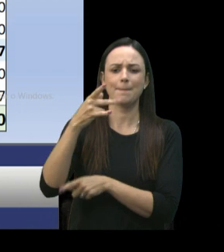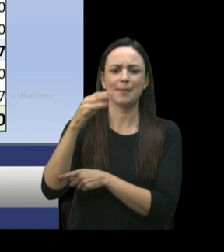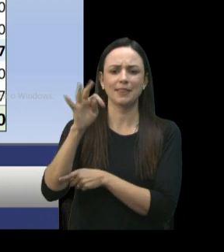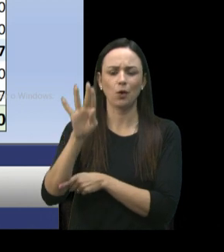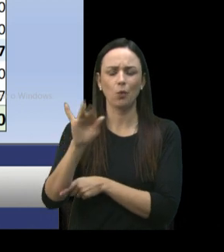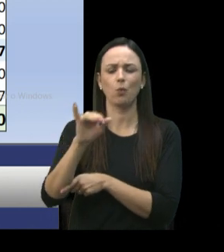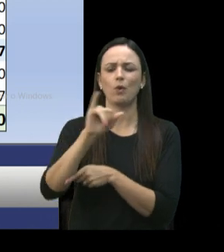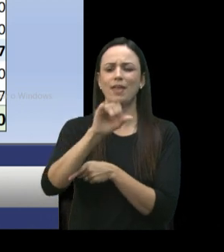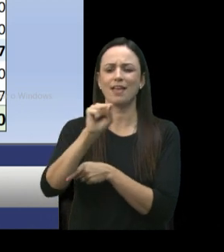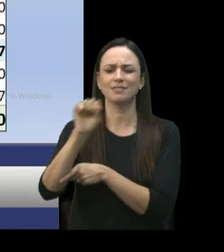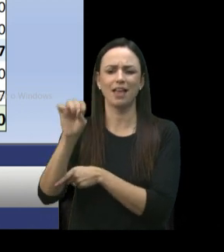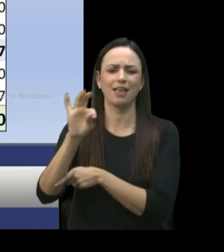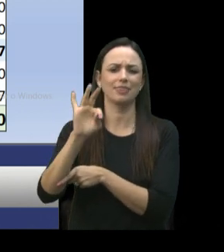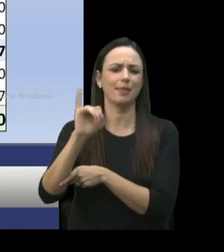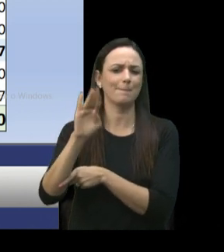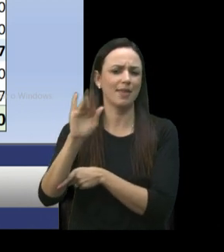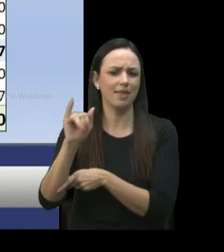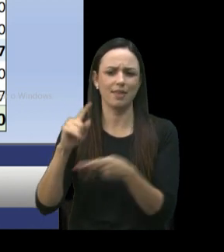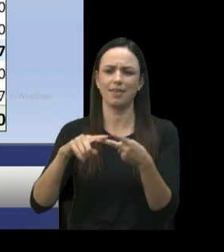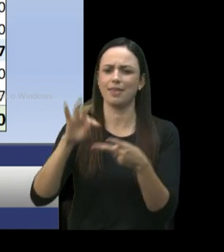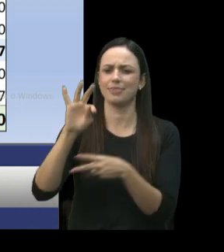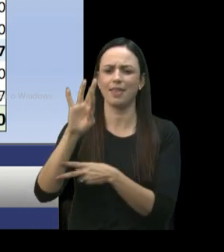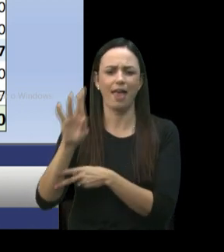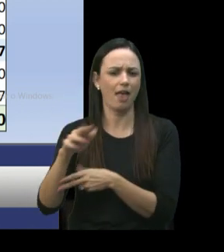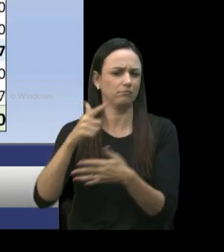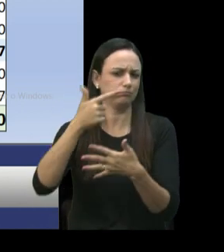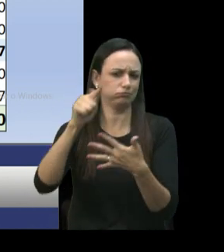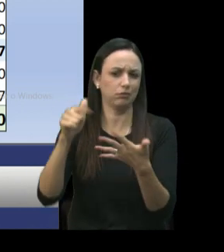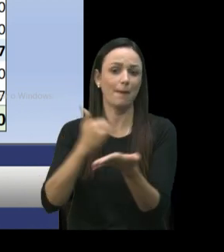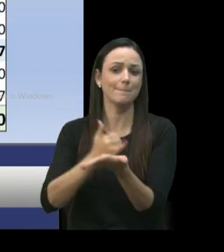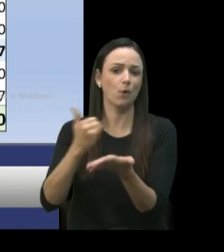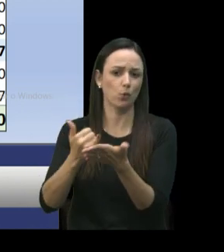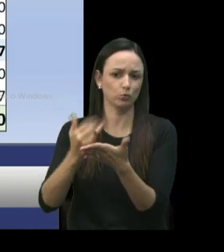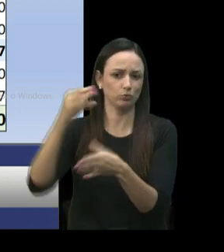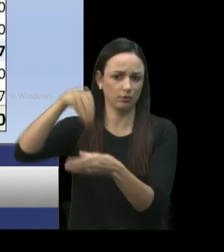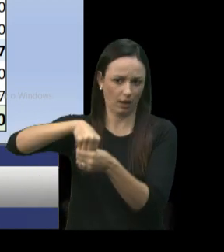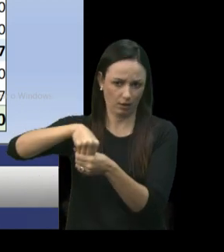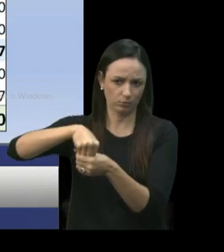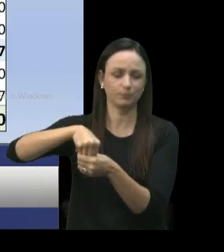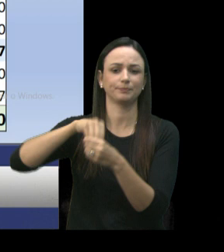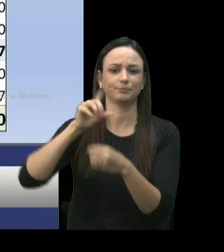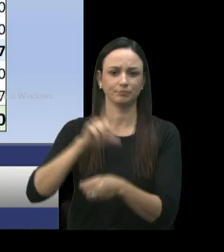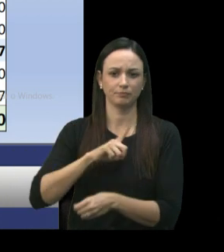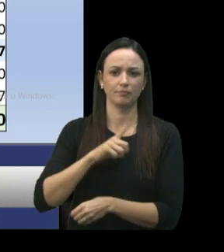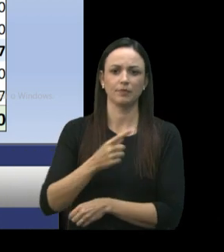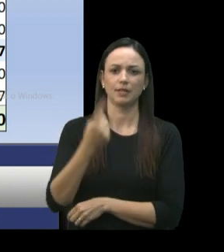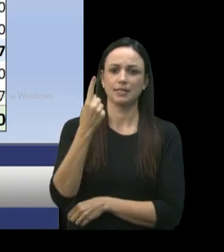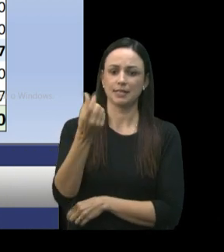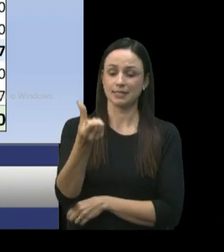ISS, TBI, ITR e outros impostos que nós temos. Tá? Então, na ordem de